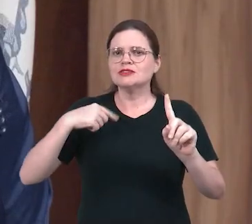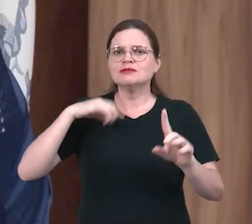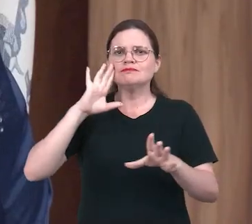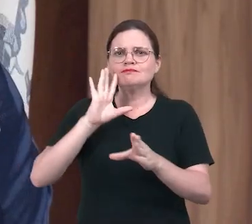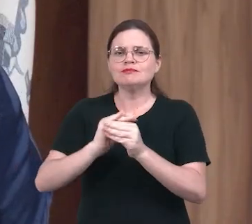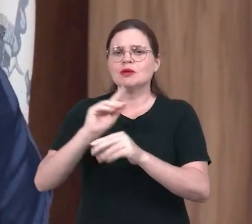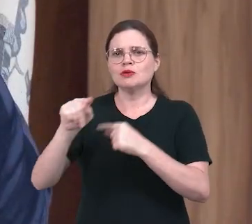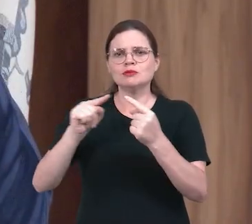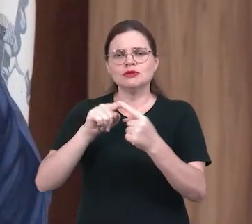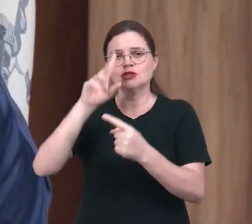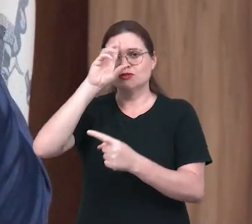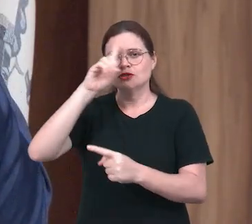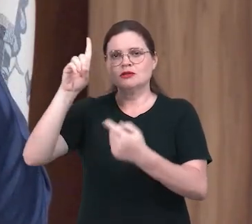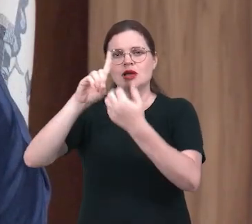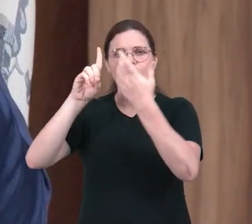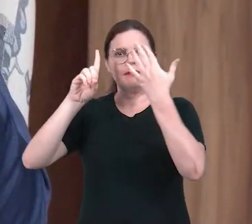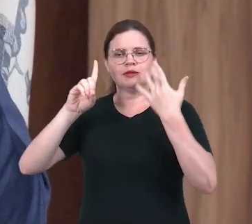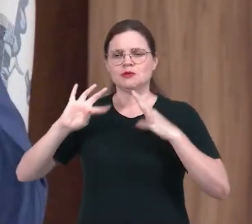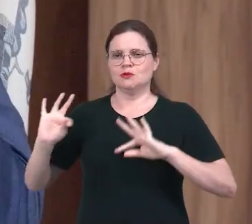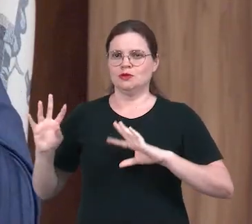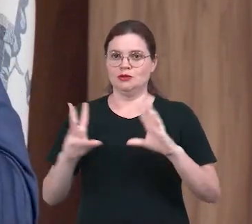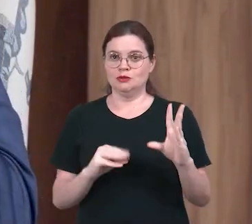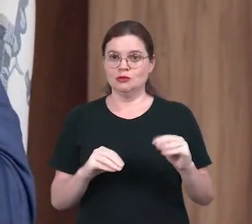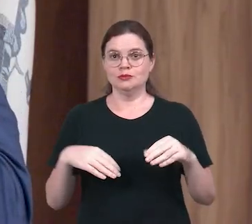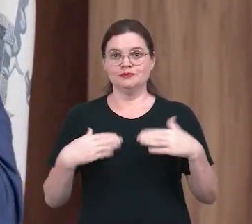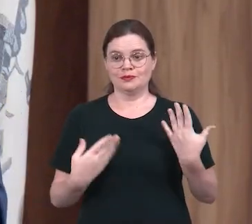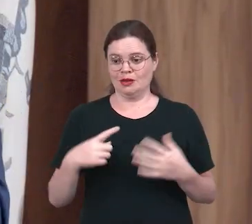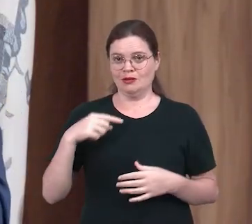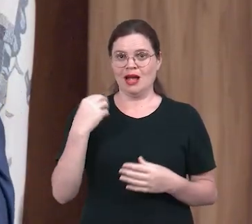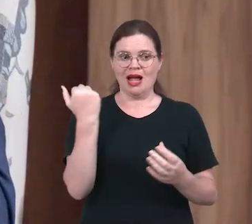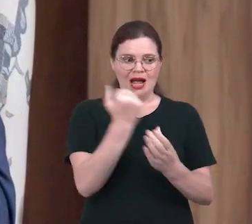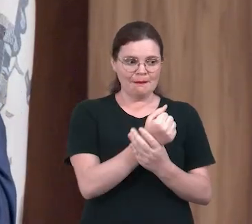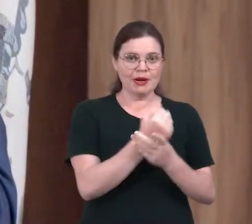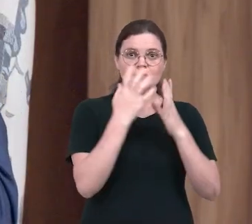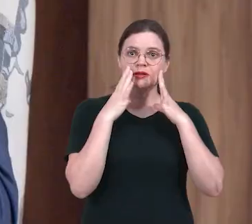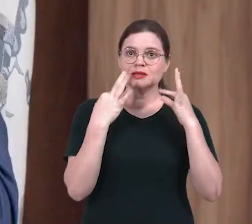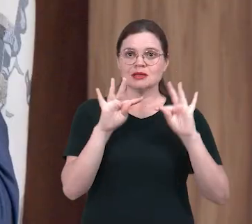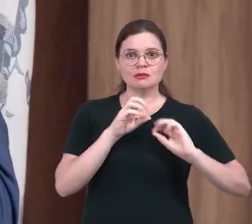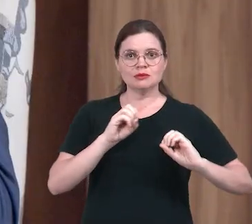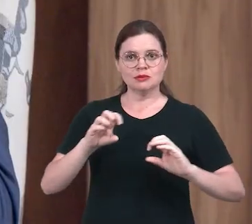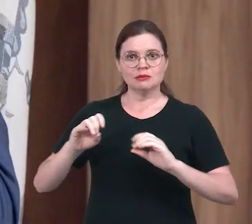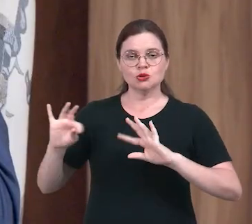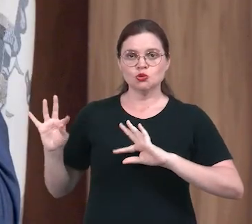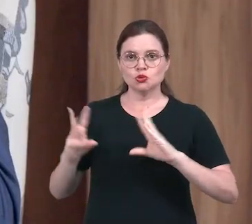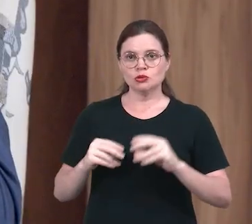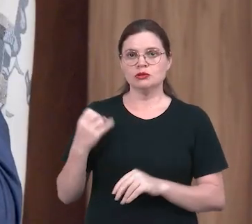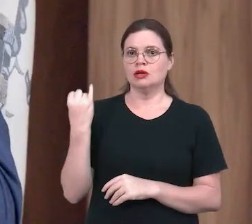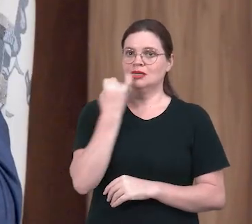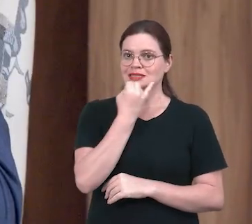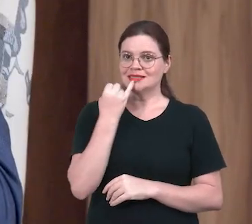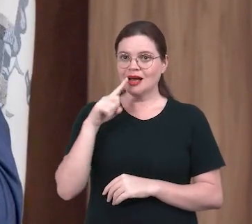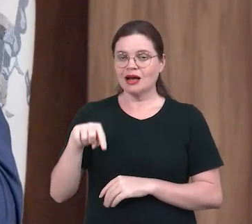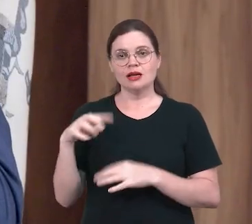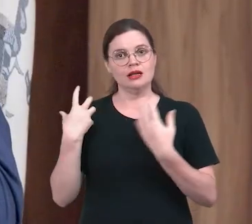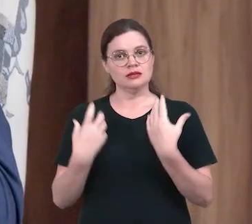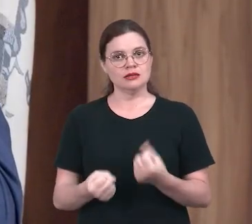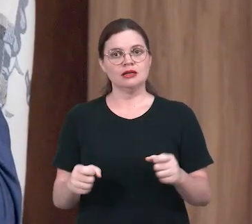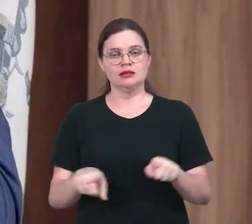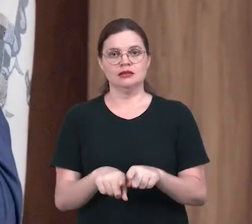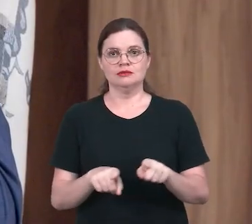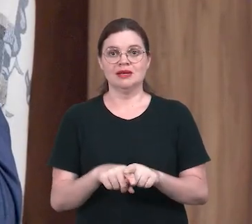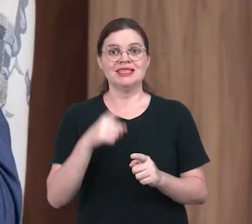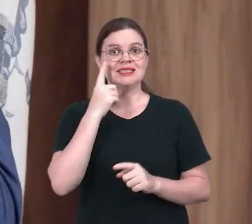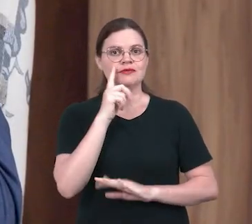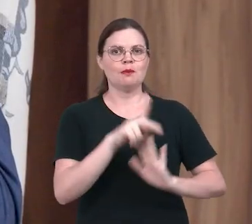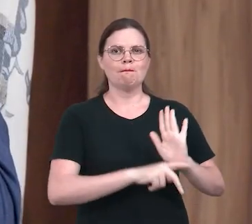tudo. Então Isaac, ele aceita o plano. E no plano tem uma coisa muito interessante, que é assim, você não vai buscar